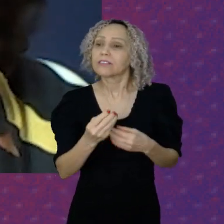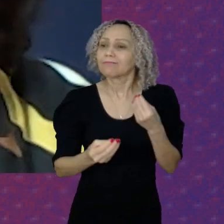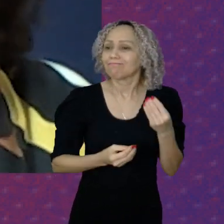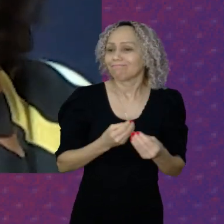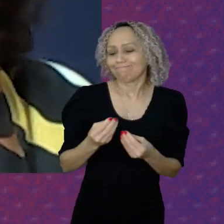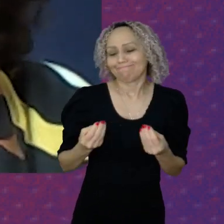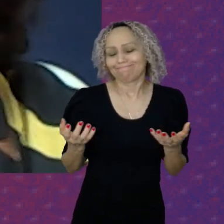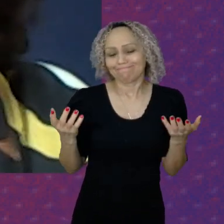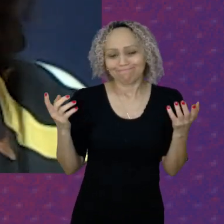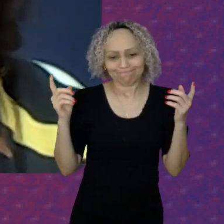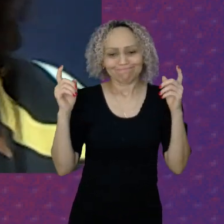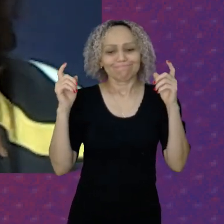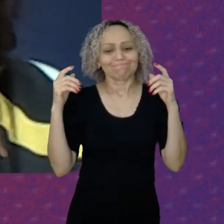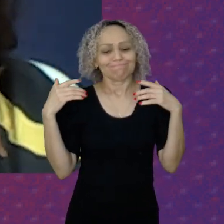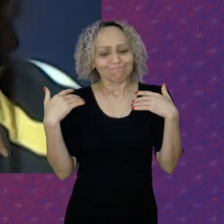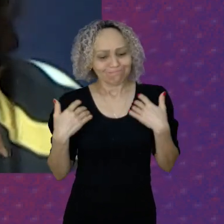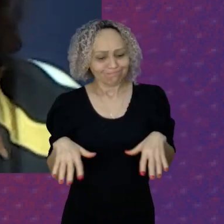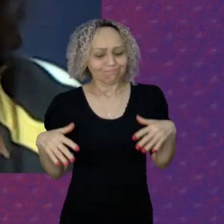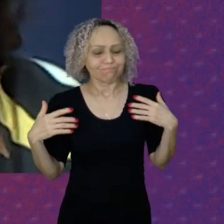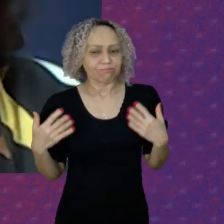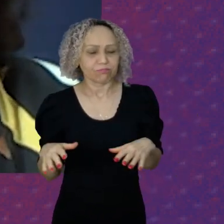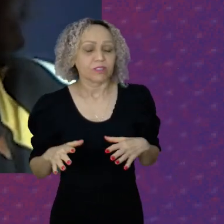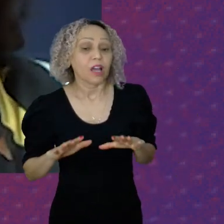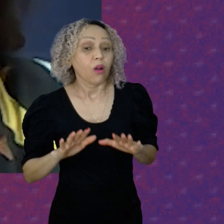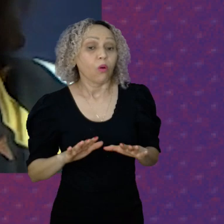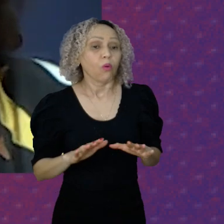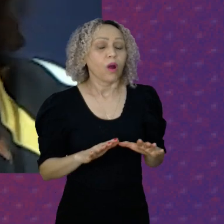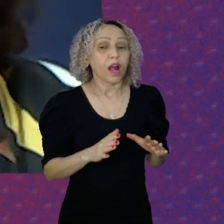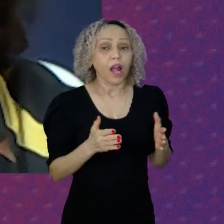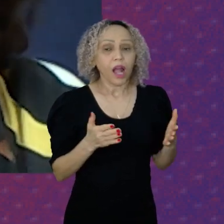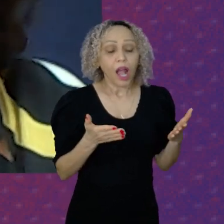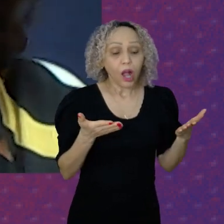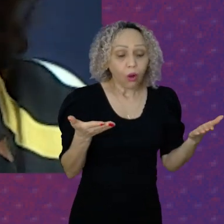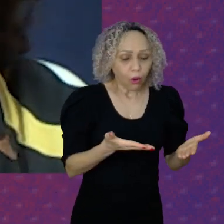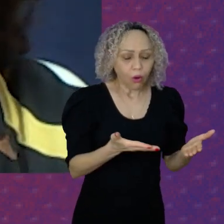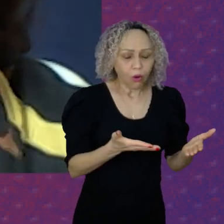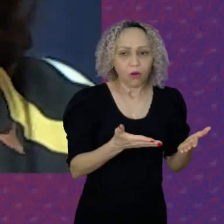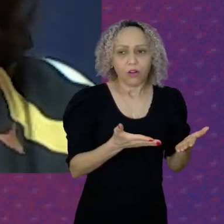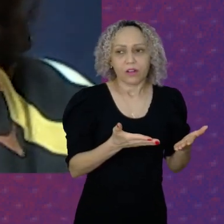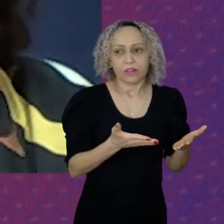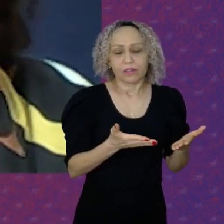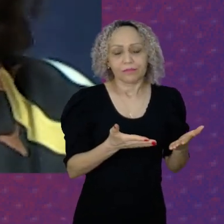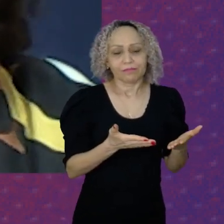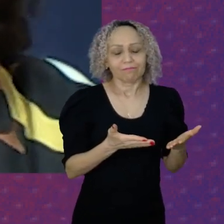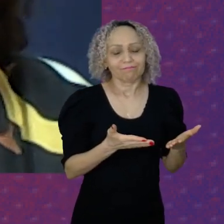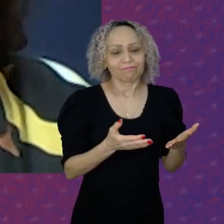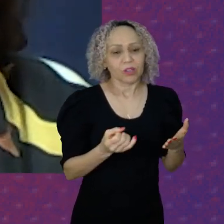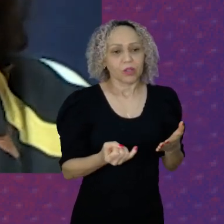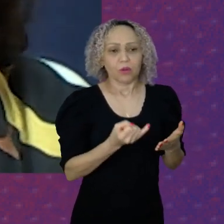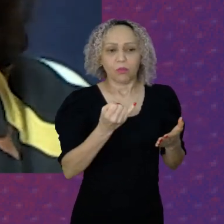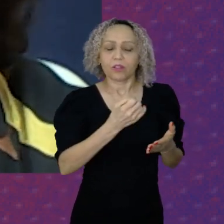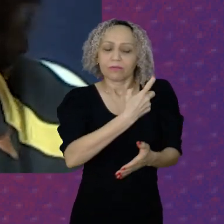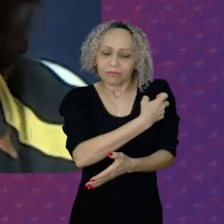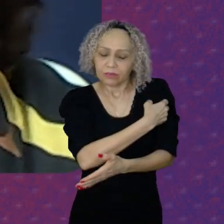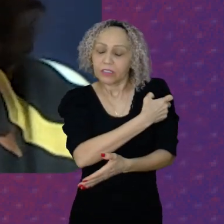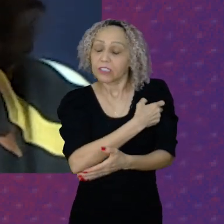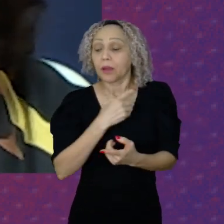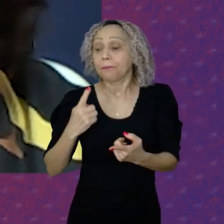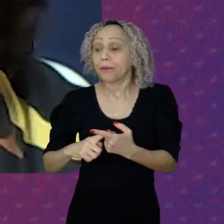muito importante, né? Nós estamos tendo aí o retorno de várias doenças que já estavam